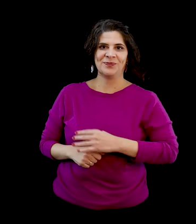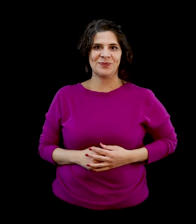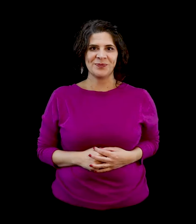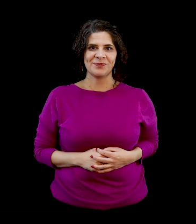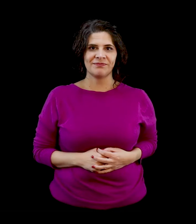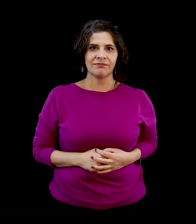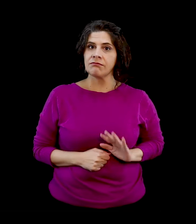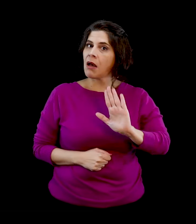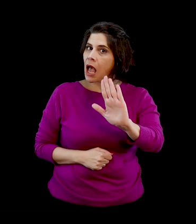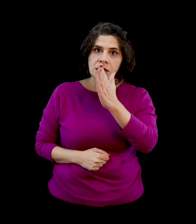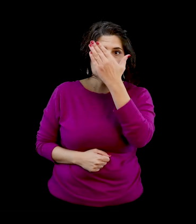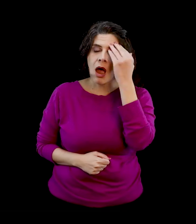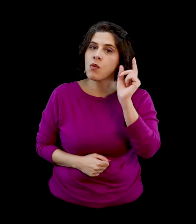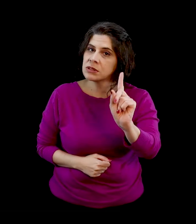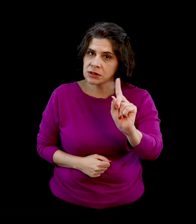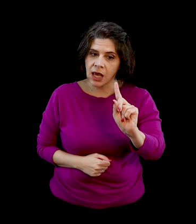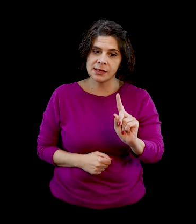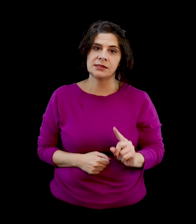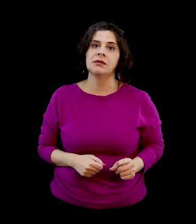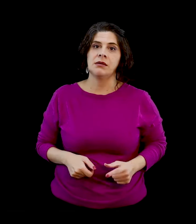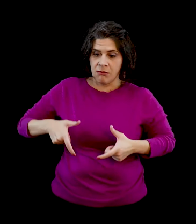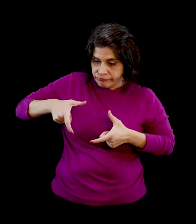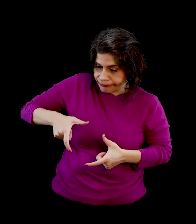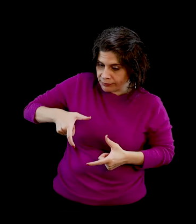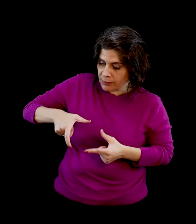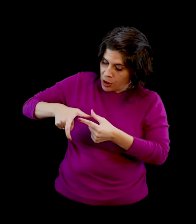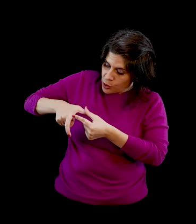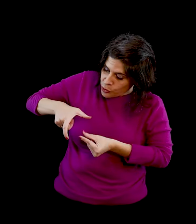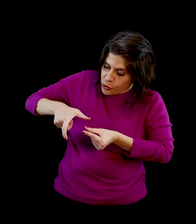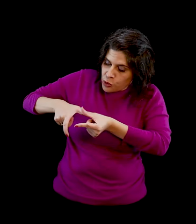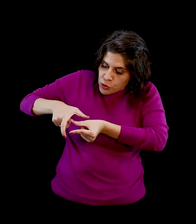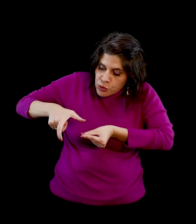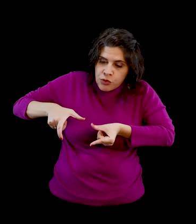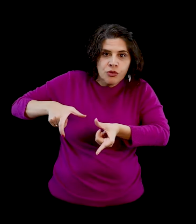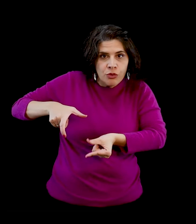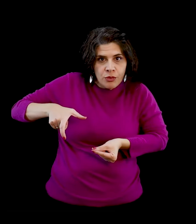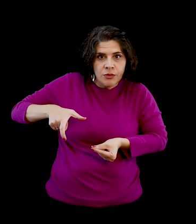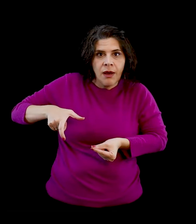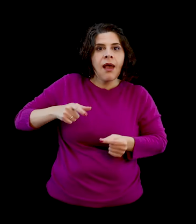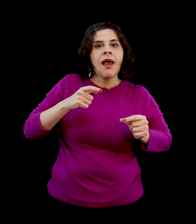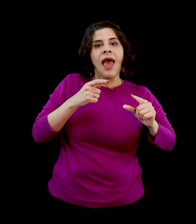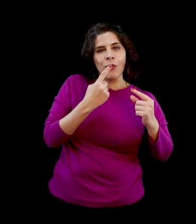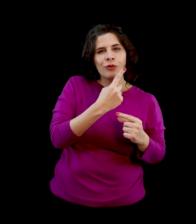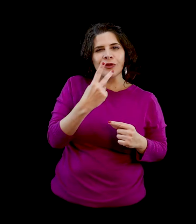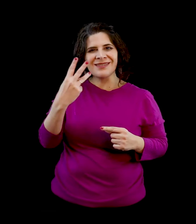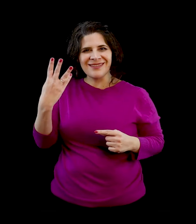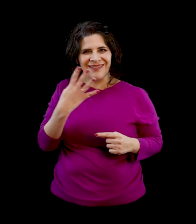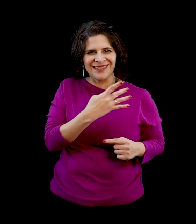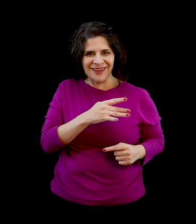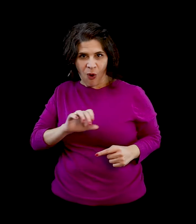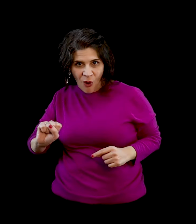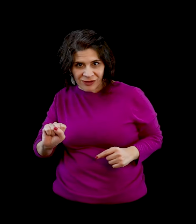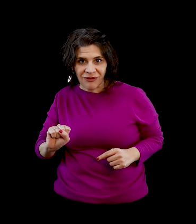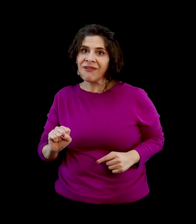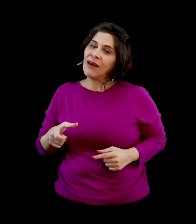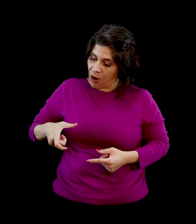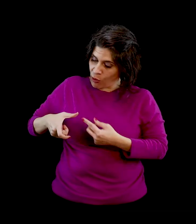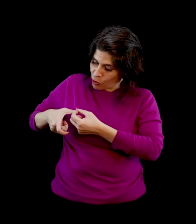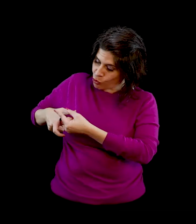esqueçam que cada uma dessas áreas é um quadro da nossa animação,